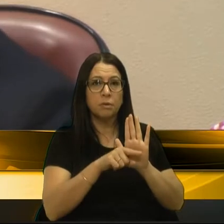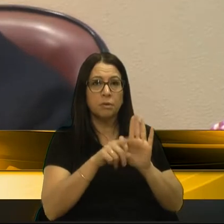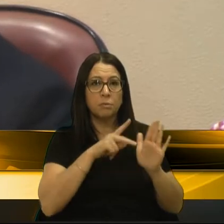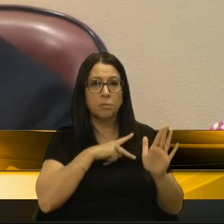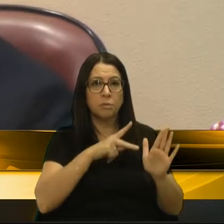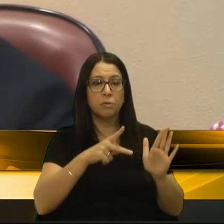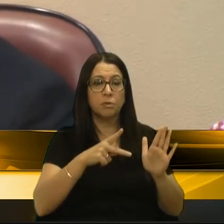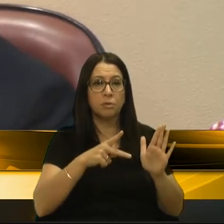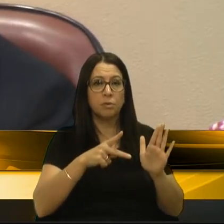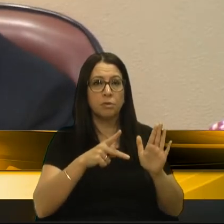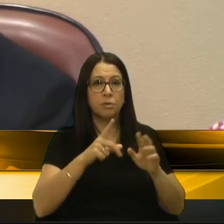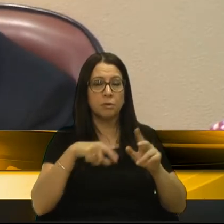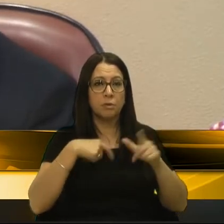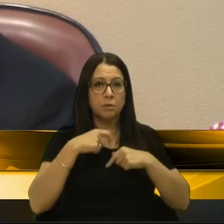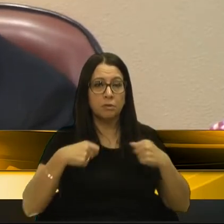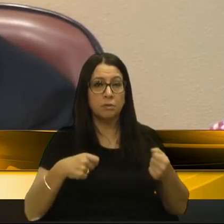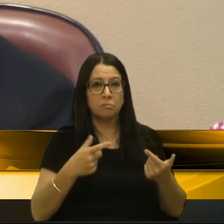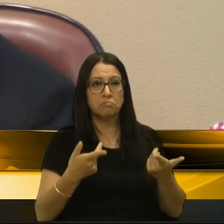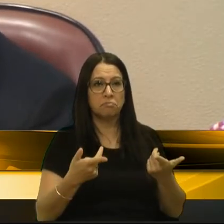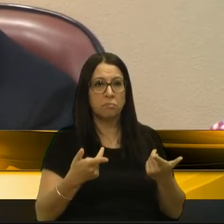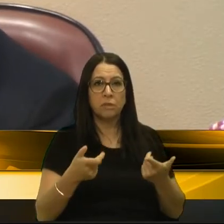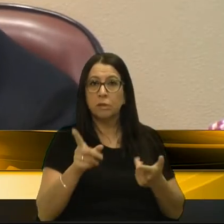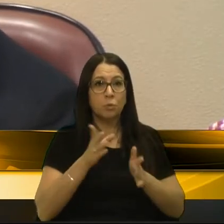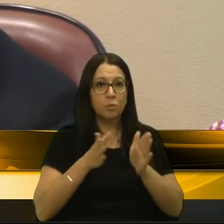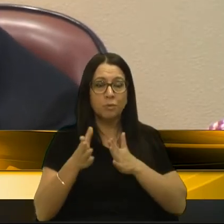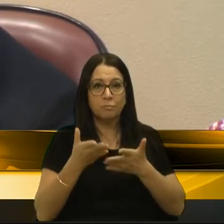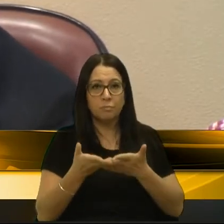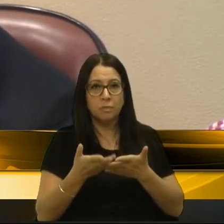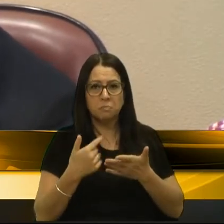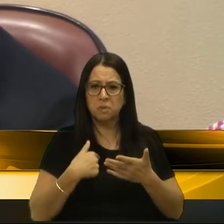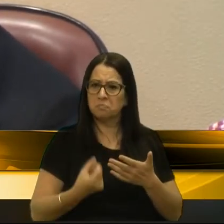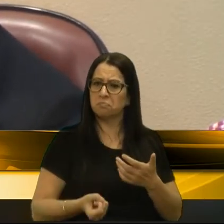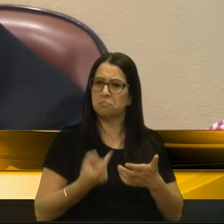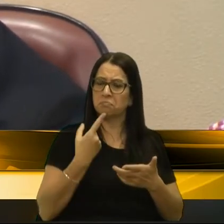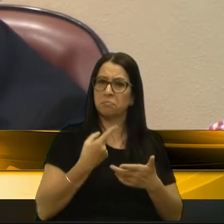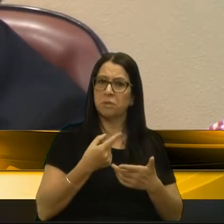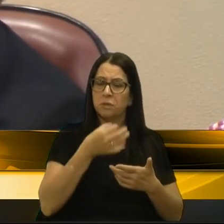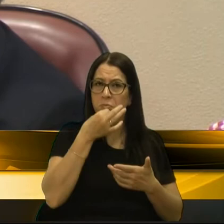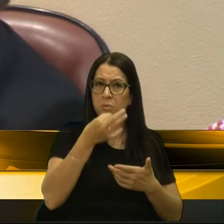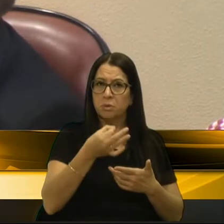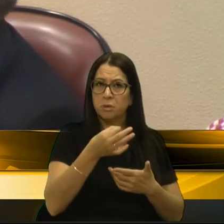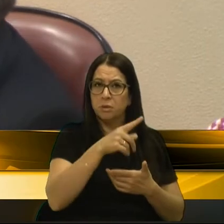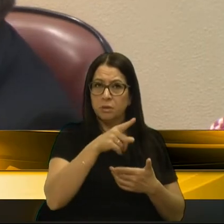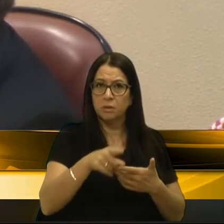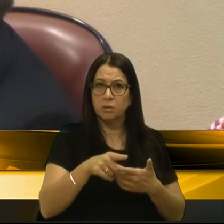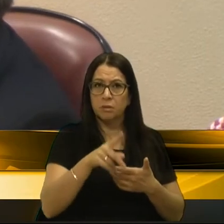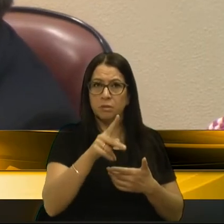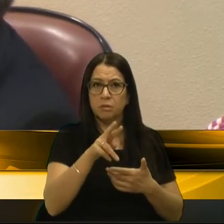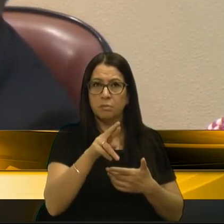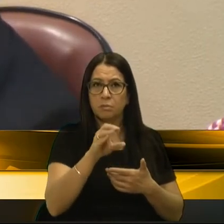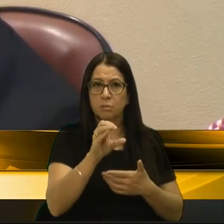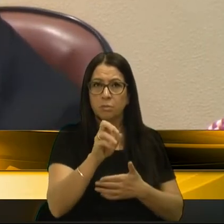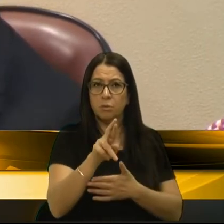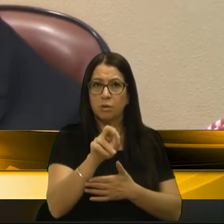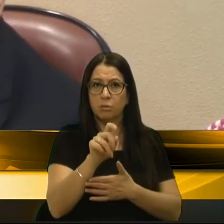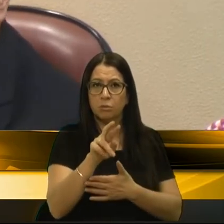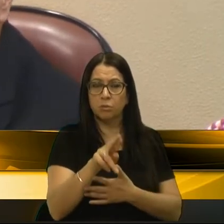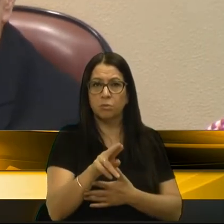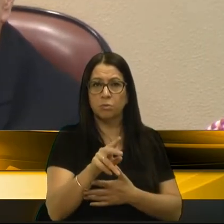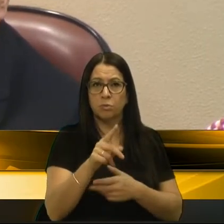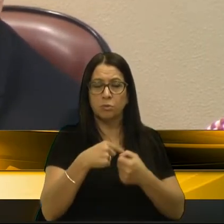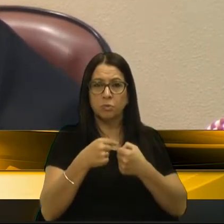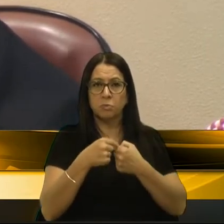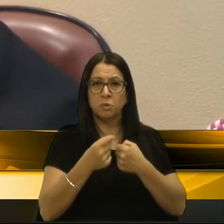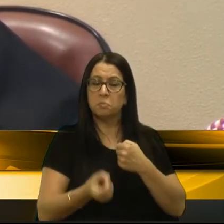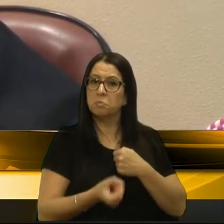casa, o vereador Ricardo Daneluz. Então, ele fica inviável. Mas me causa estranheza o parecer do procurador do município, e me causa estranheza